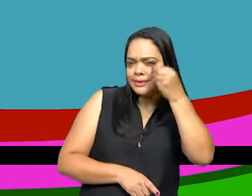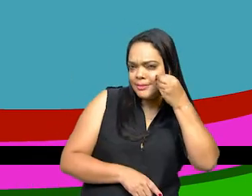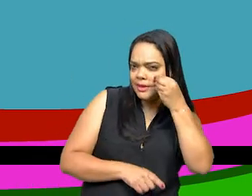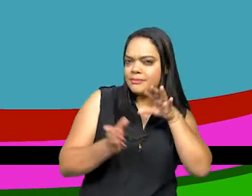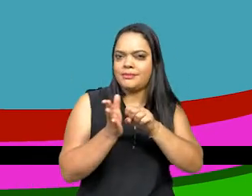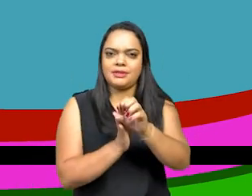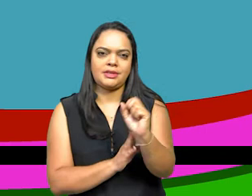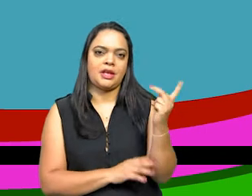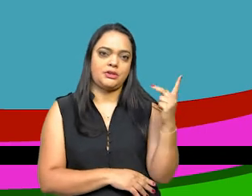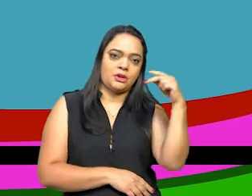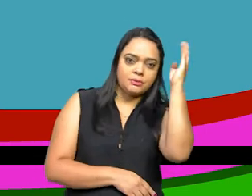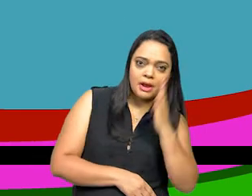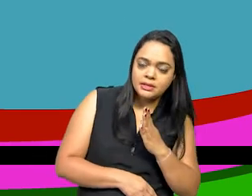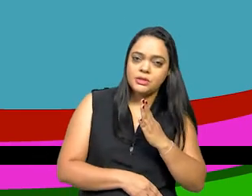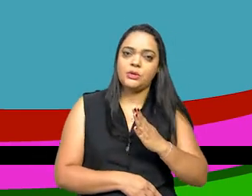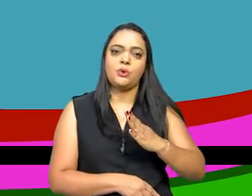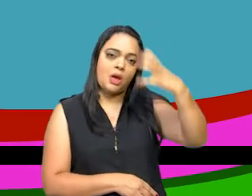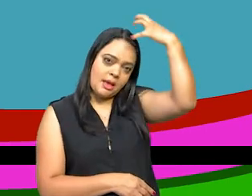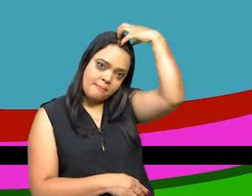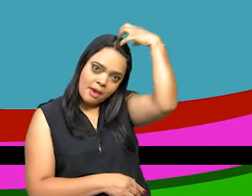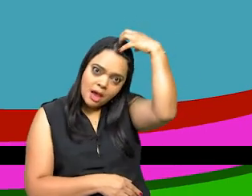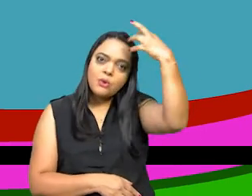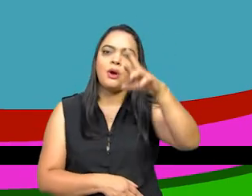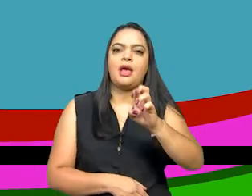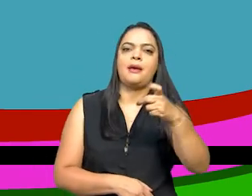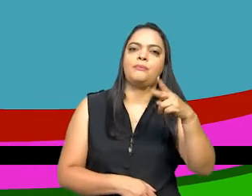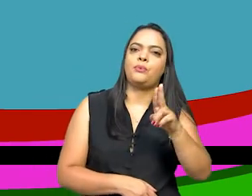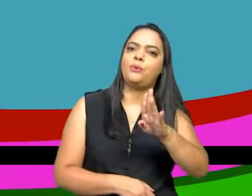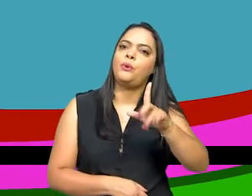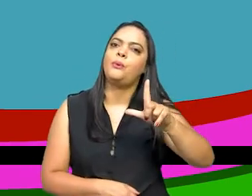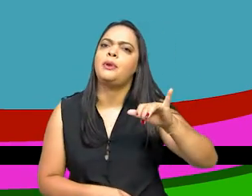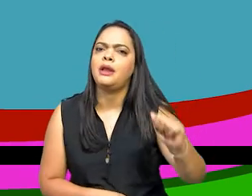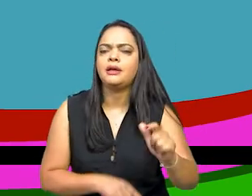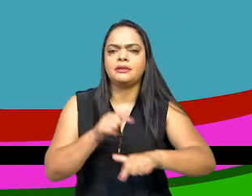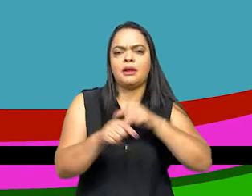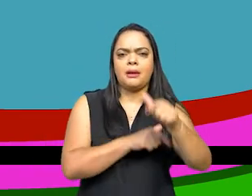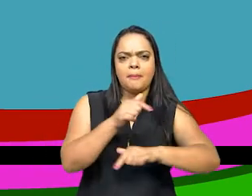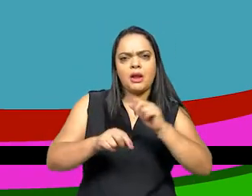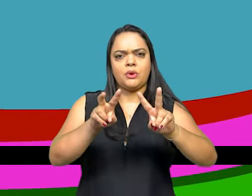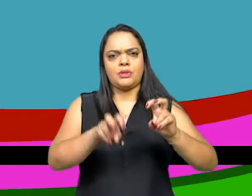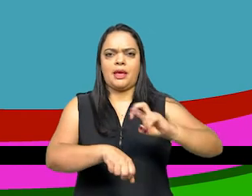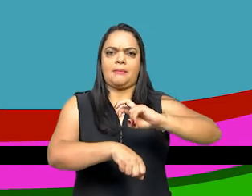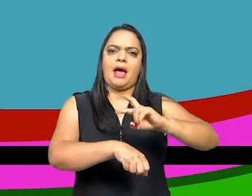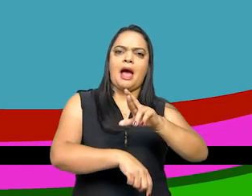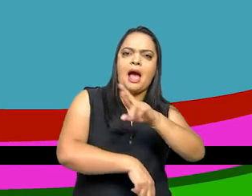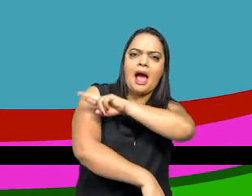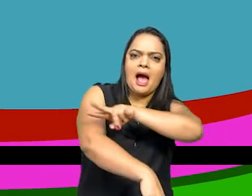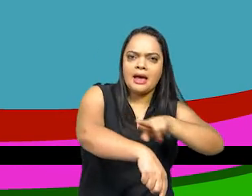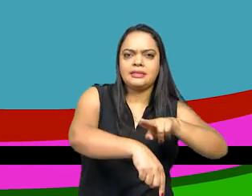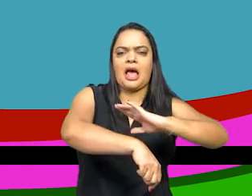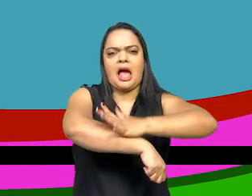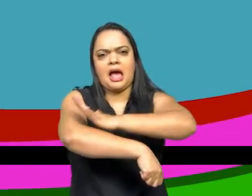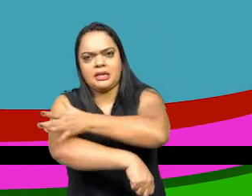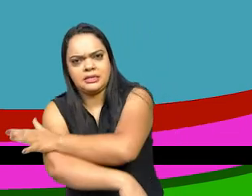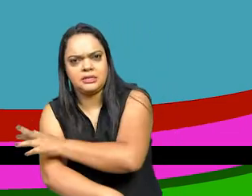História do Brasil, Império e República, atuando principalmente nos seguintes temas: raça, racismo,